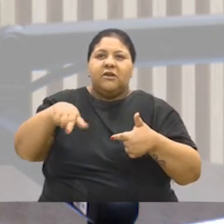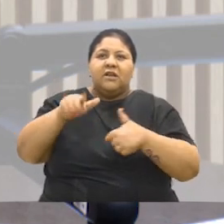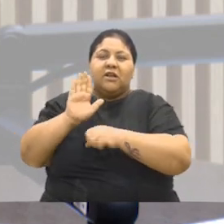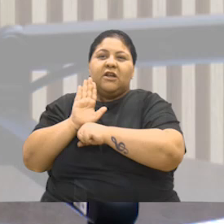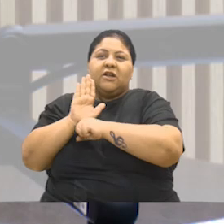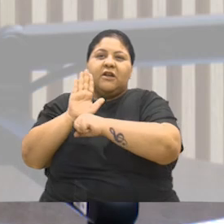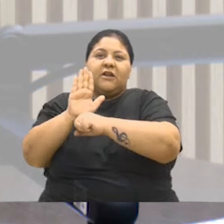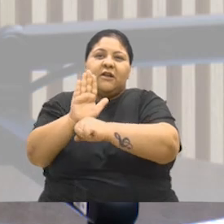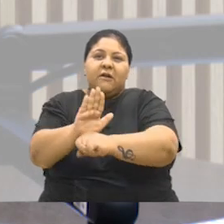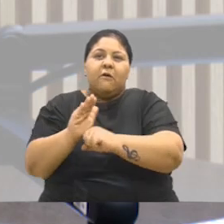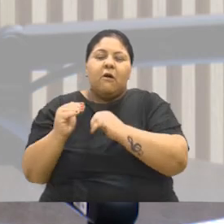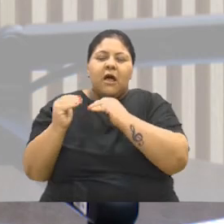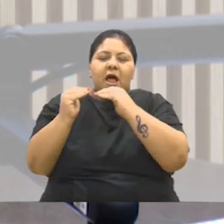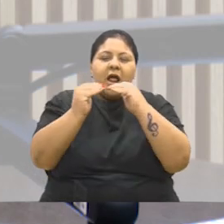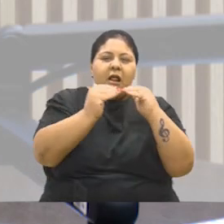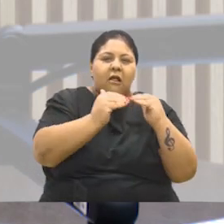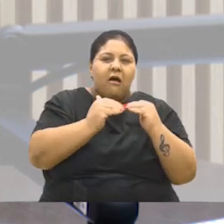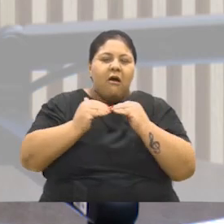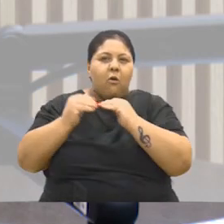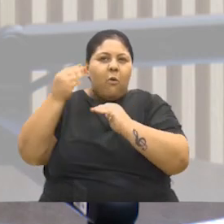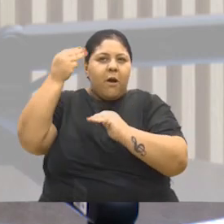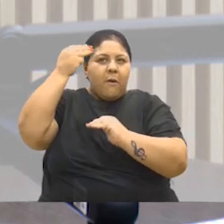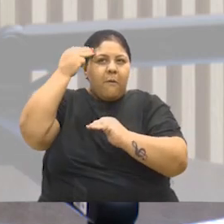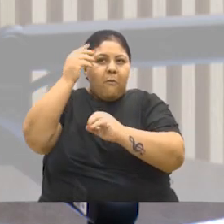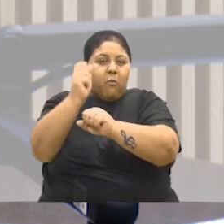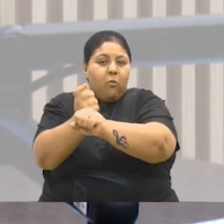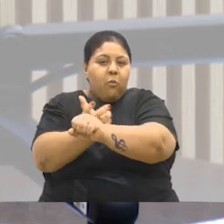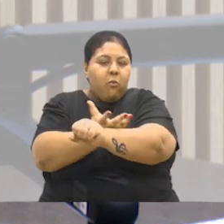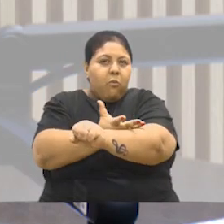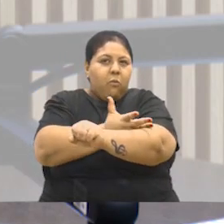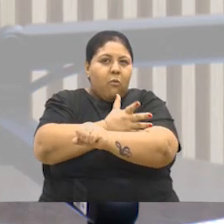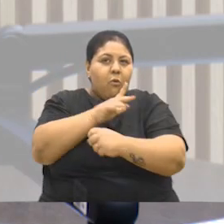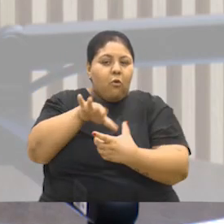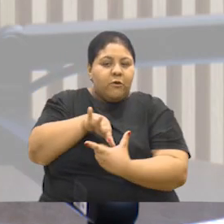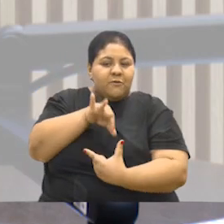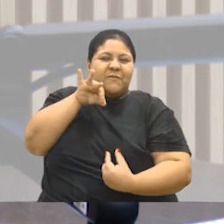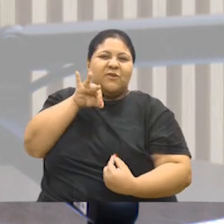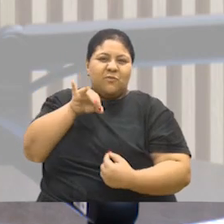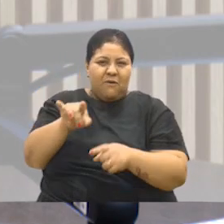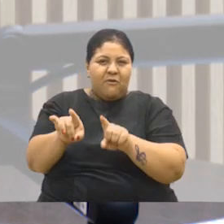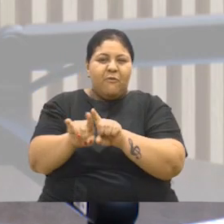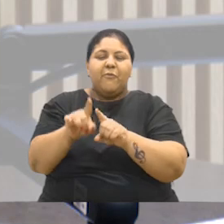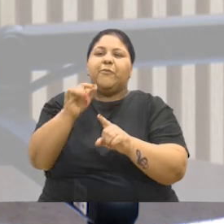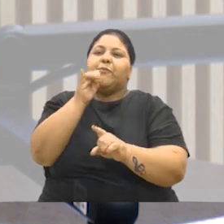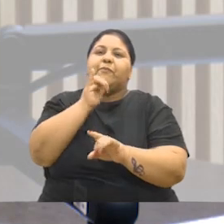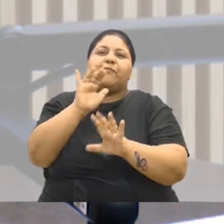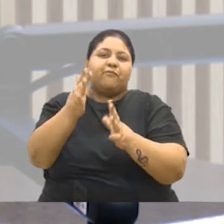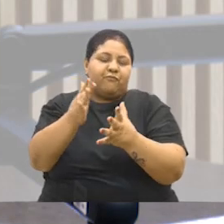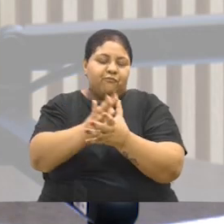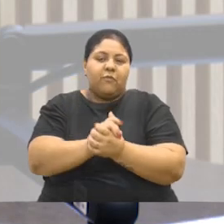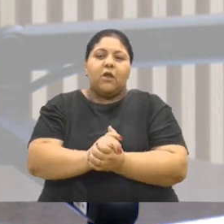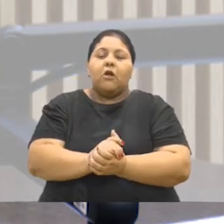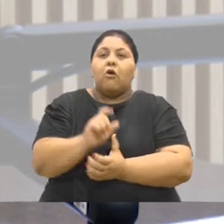mental, o emocional, o espiritual também. Então, por exemplo, uma pessoa bastante